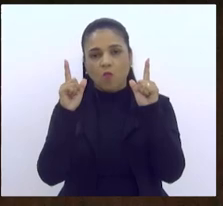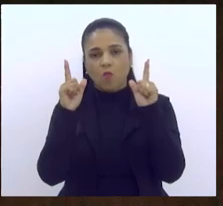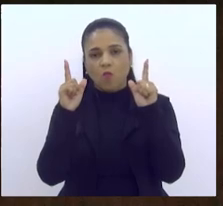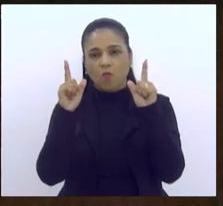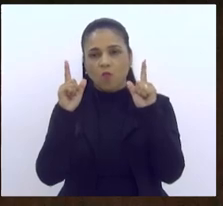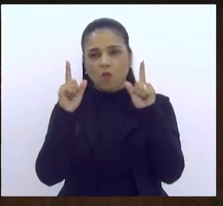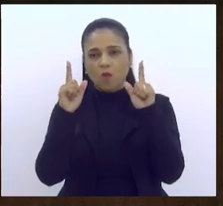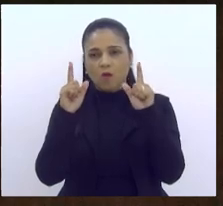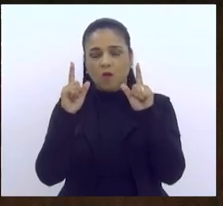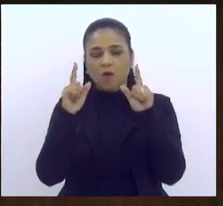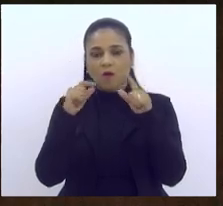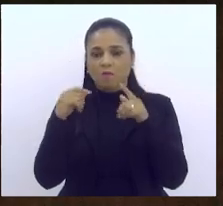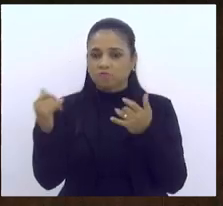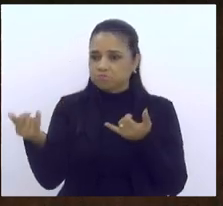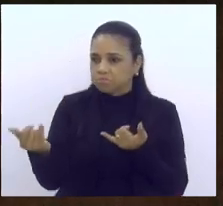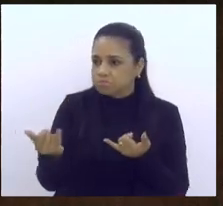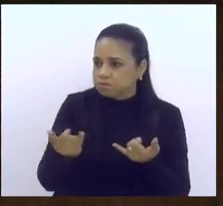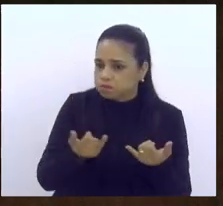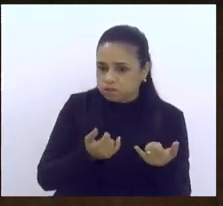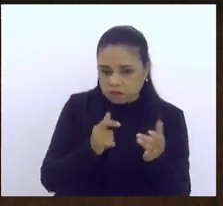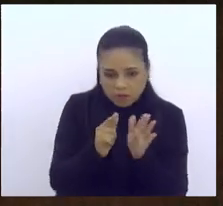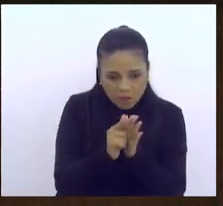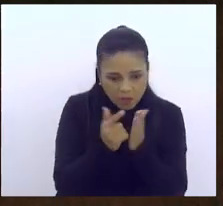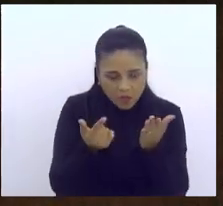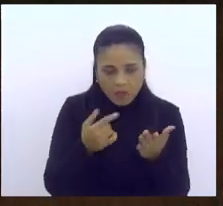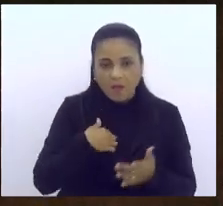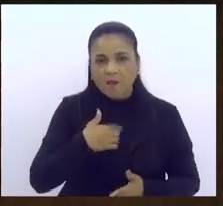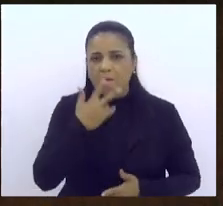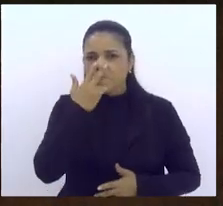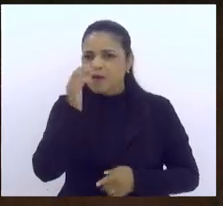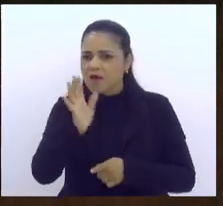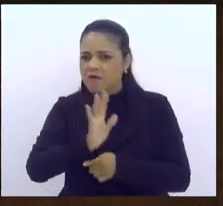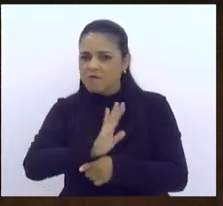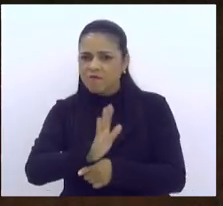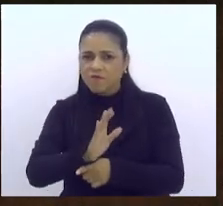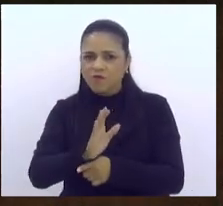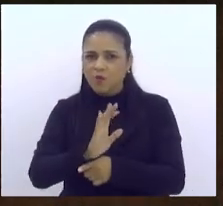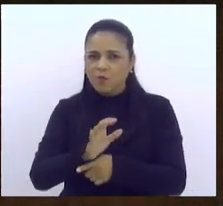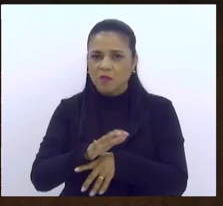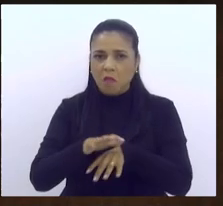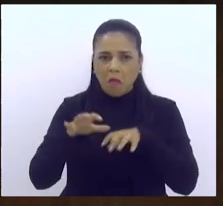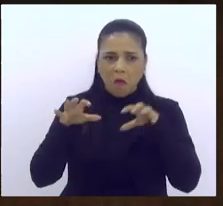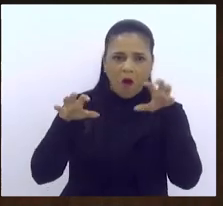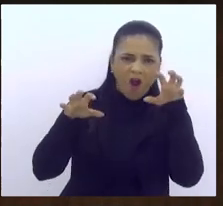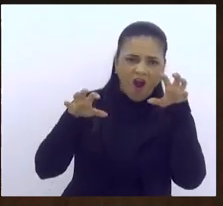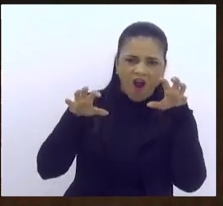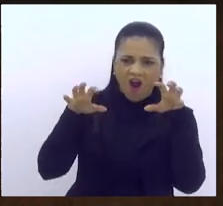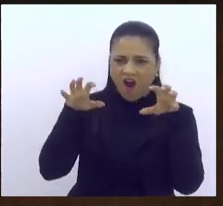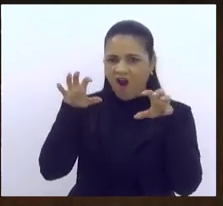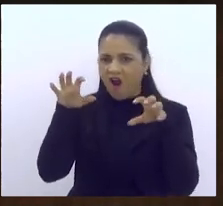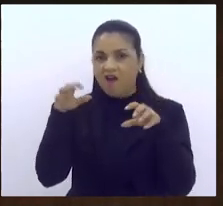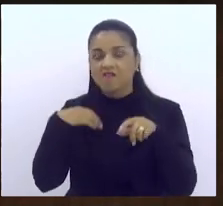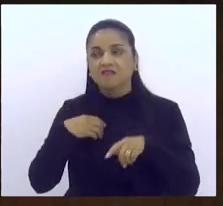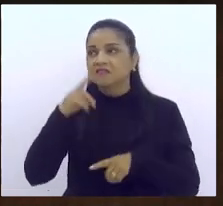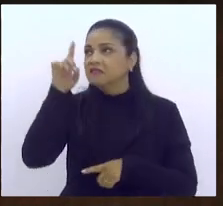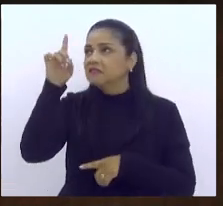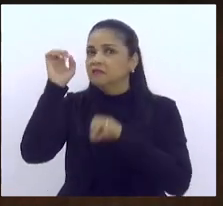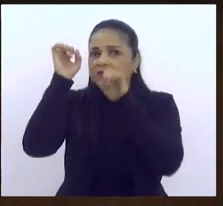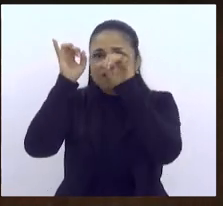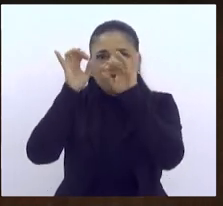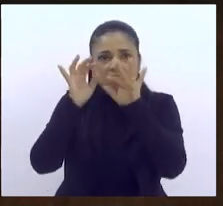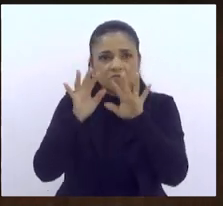a notícia que tivemos parece filme de terror, sem dúvida nenhuma. Que Papai do Céu